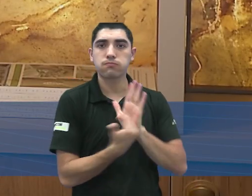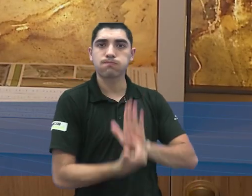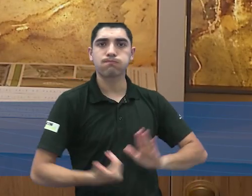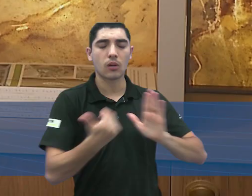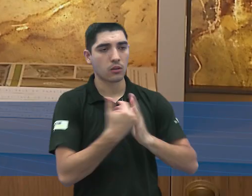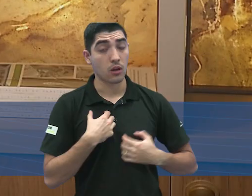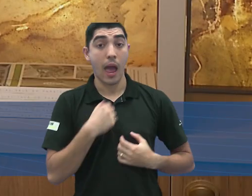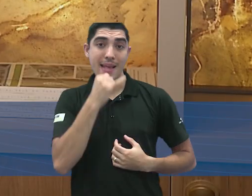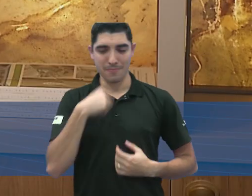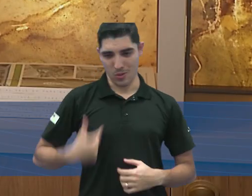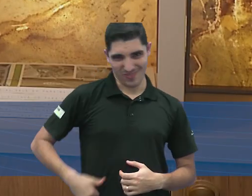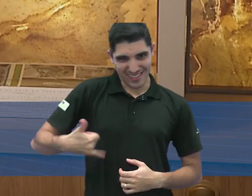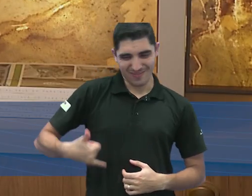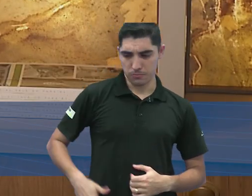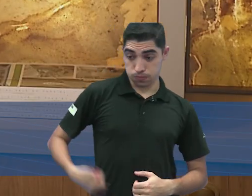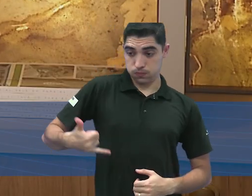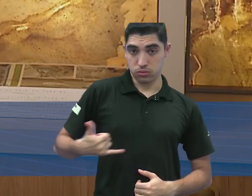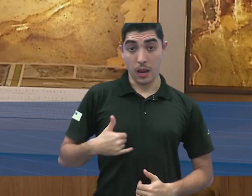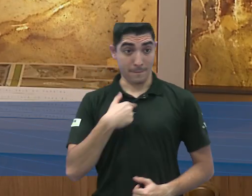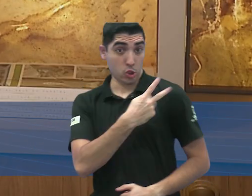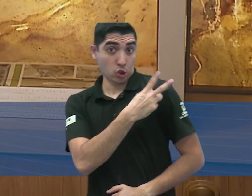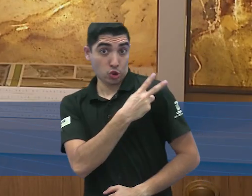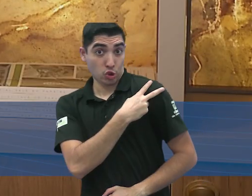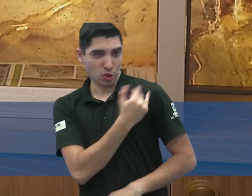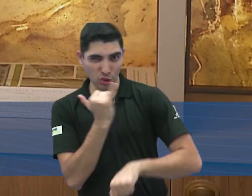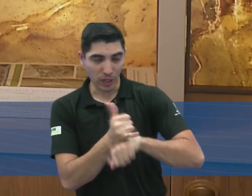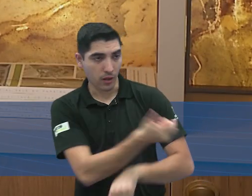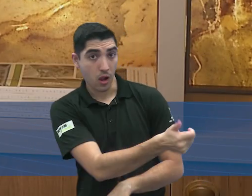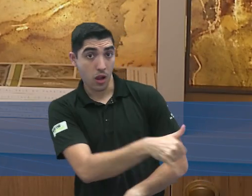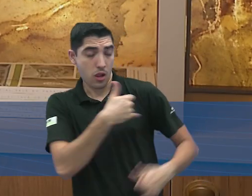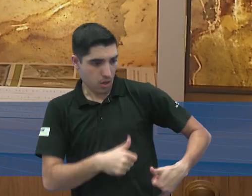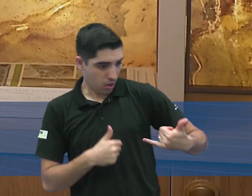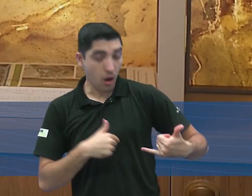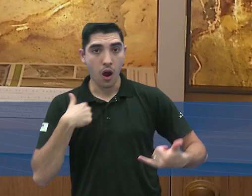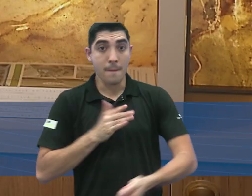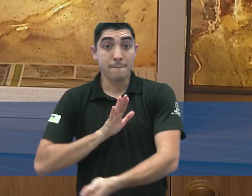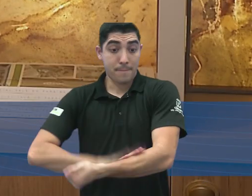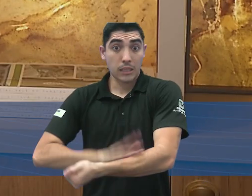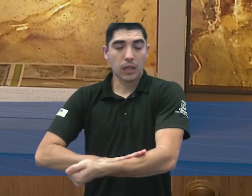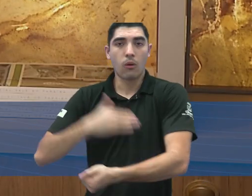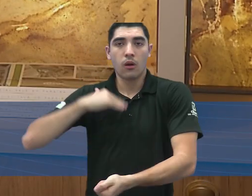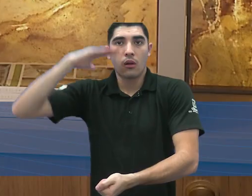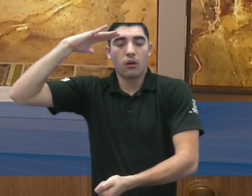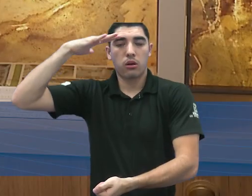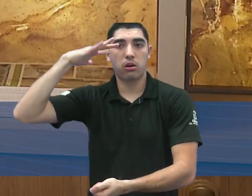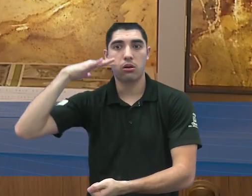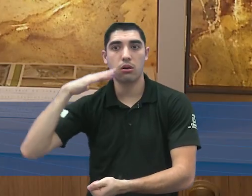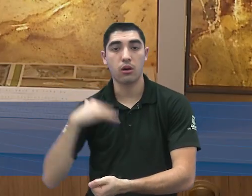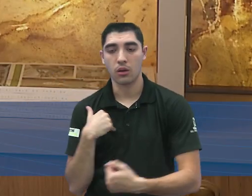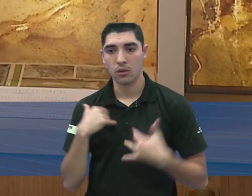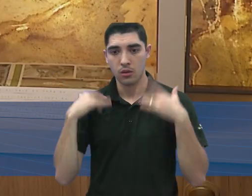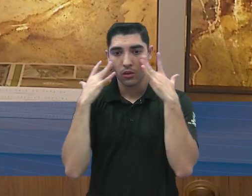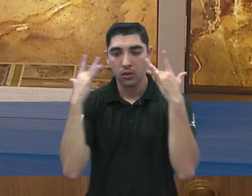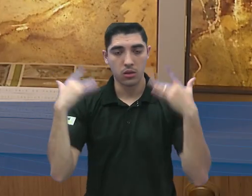E quando meu telefone tocava com o meu chefe me ligando, a minha pressão chegava a despencar, porque eu tinha ataques de pânico.